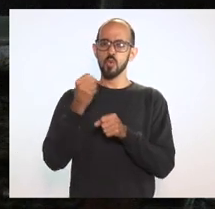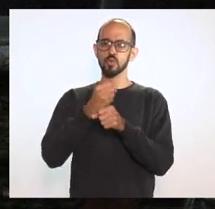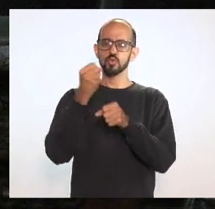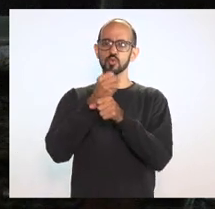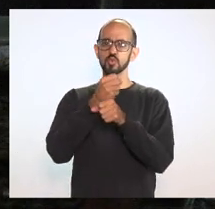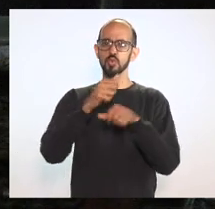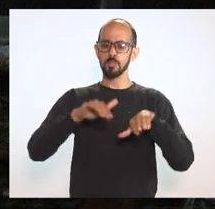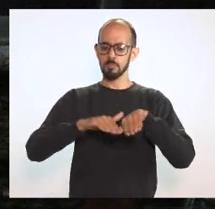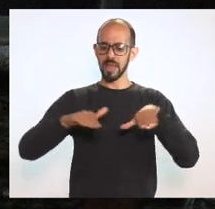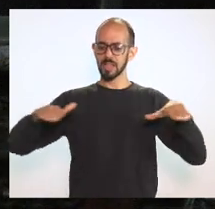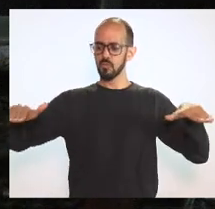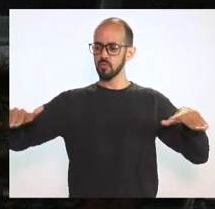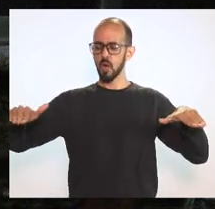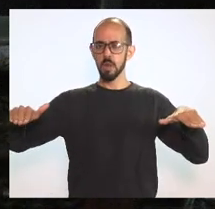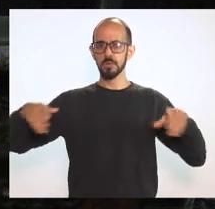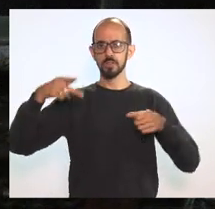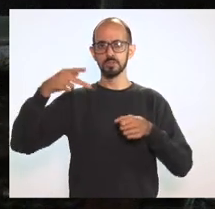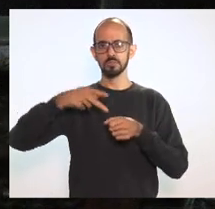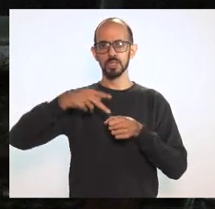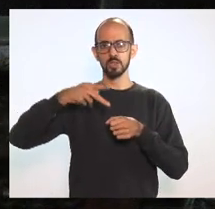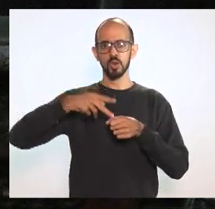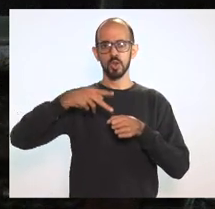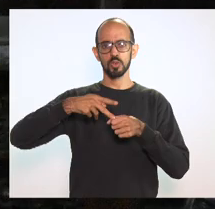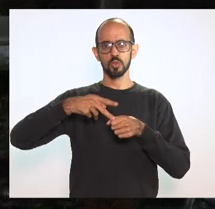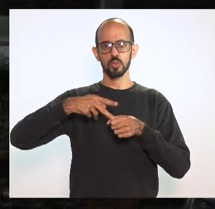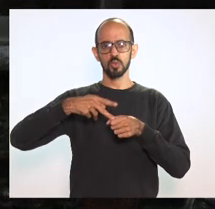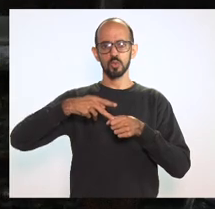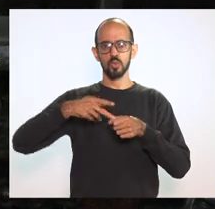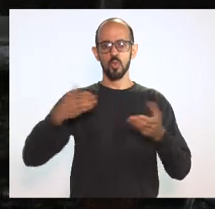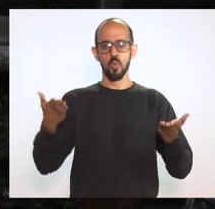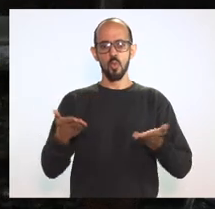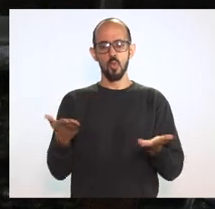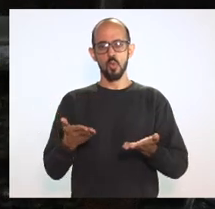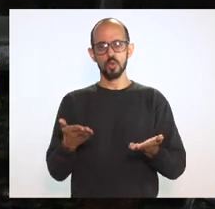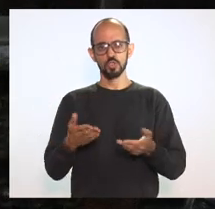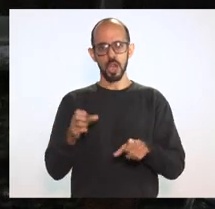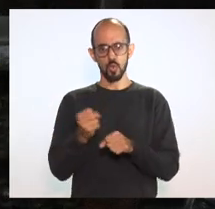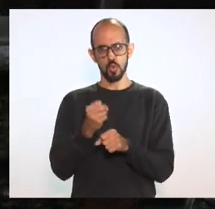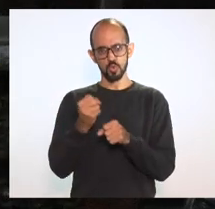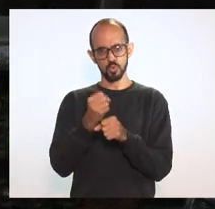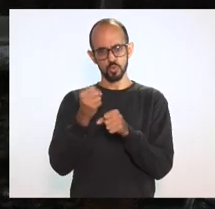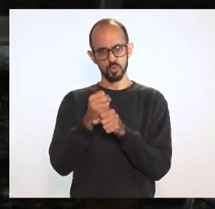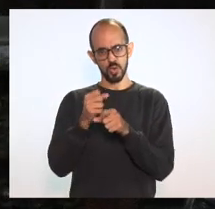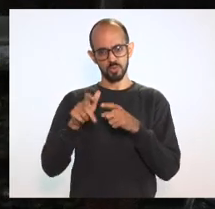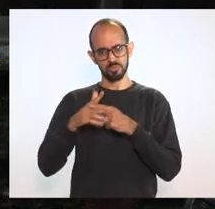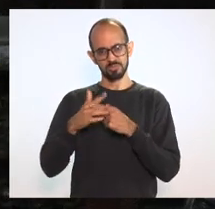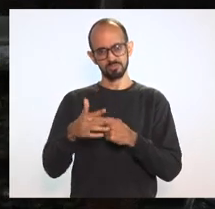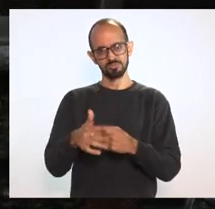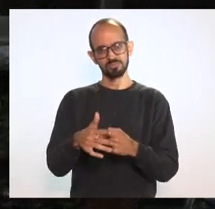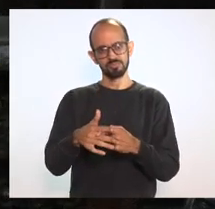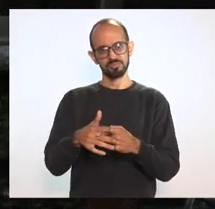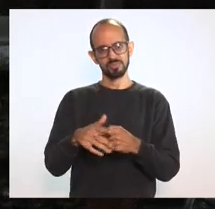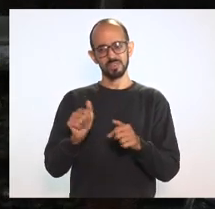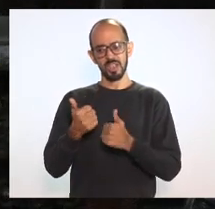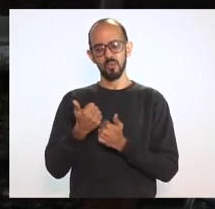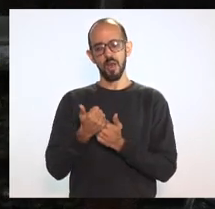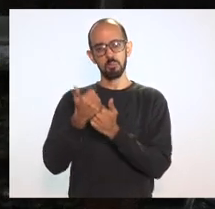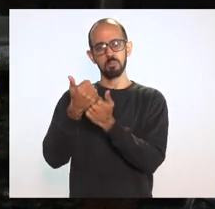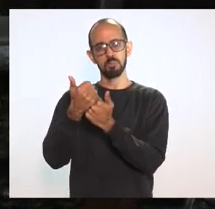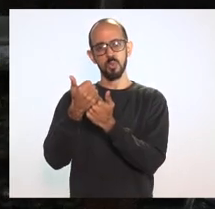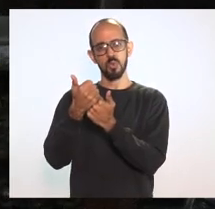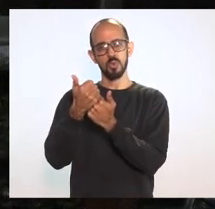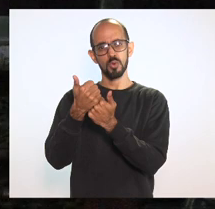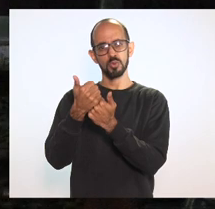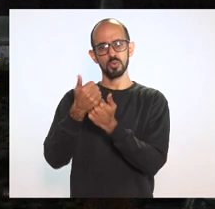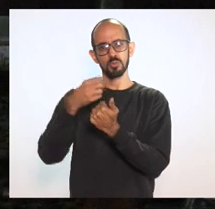petróleo. Atualmente, a construção e a reparação vivem das embarcações de apoio marítimo, construção